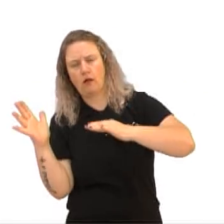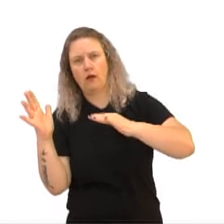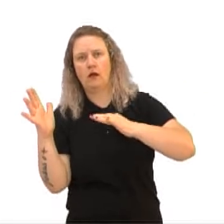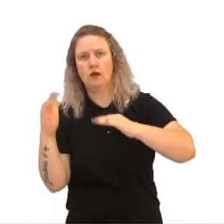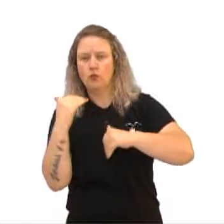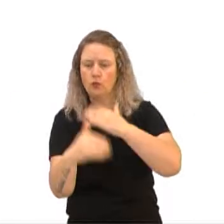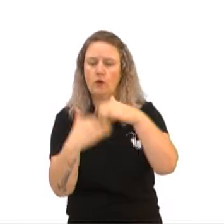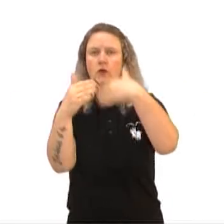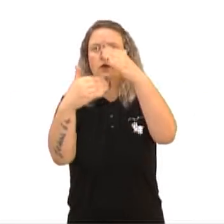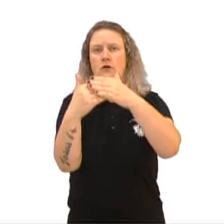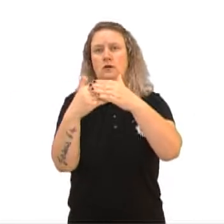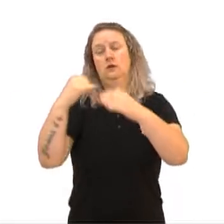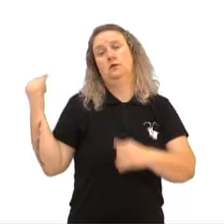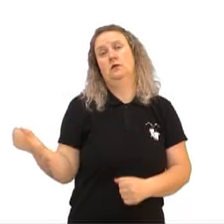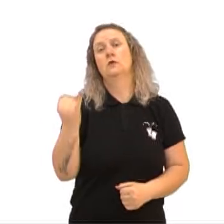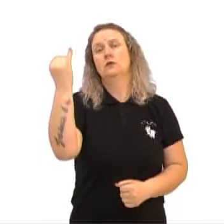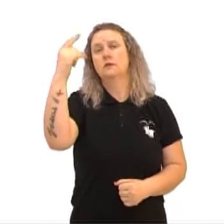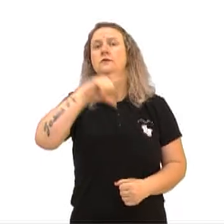Ok? Então